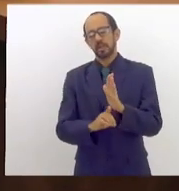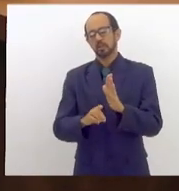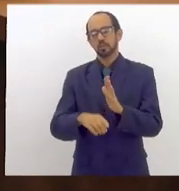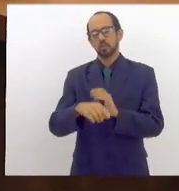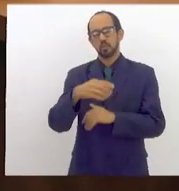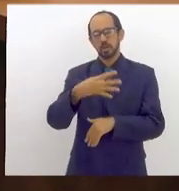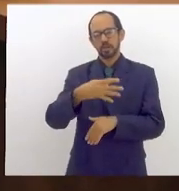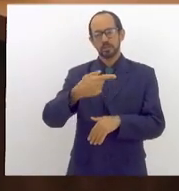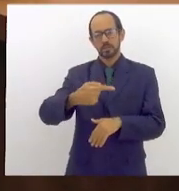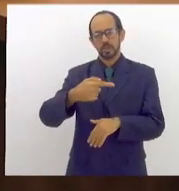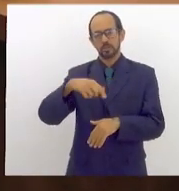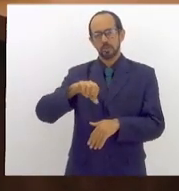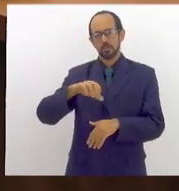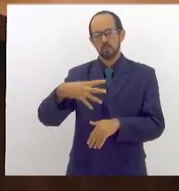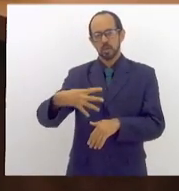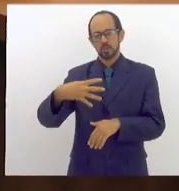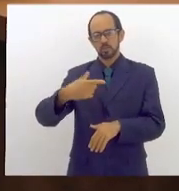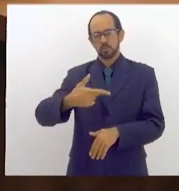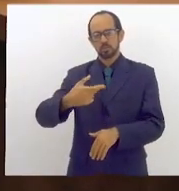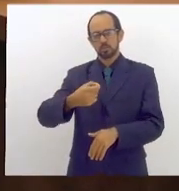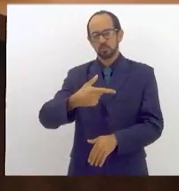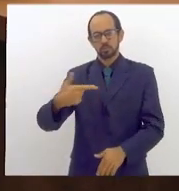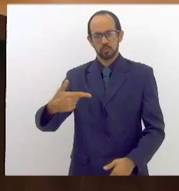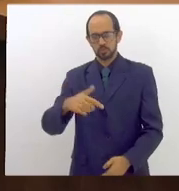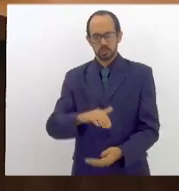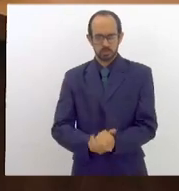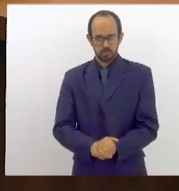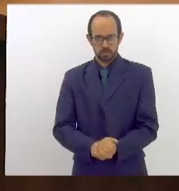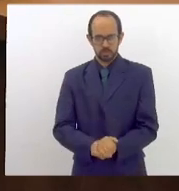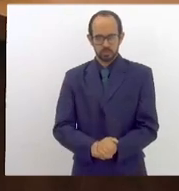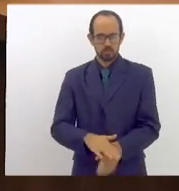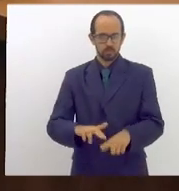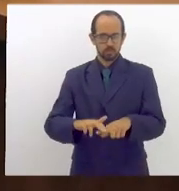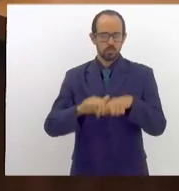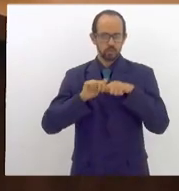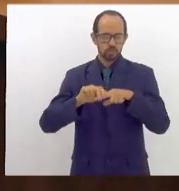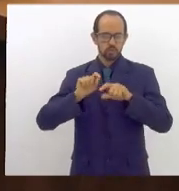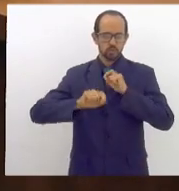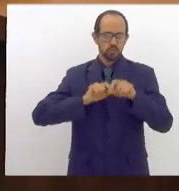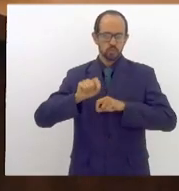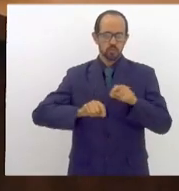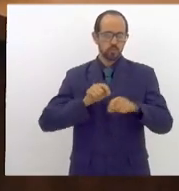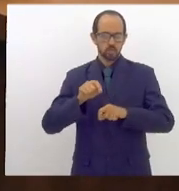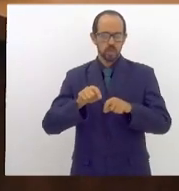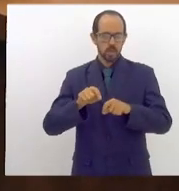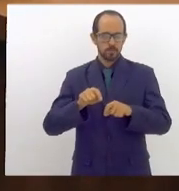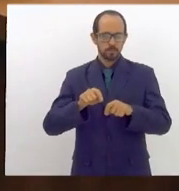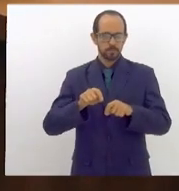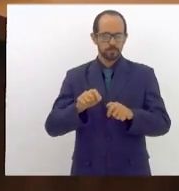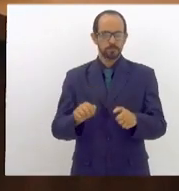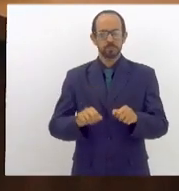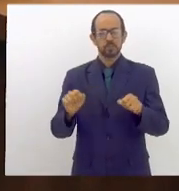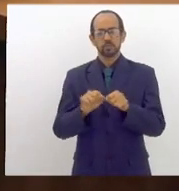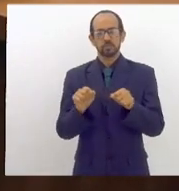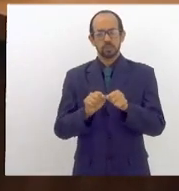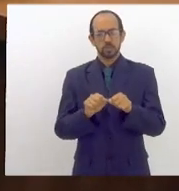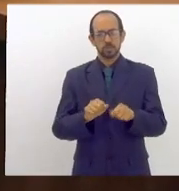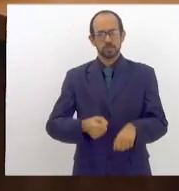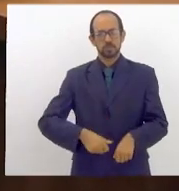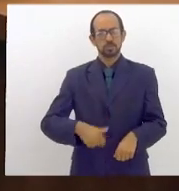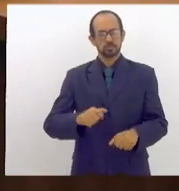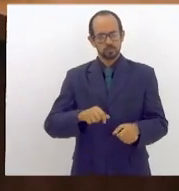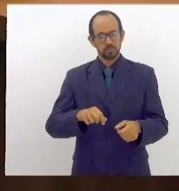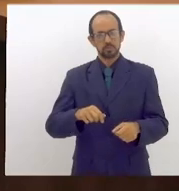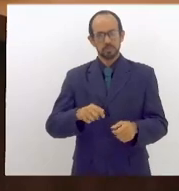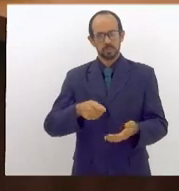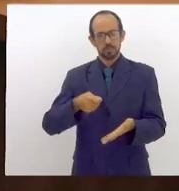em 22 tanto é que saíram do empenho de 20 em 21 para o